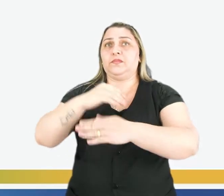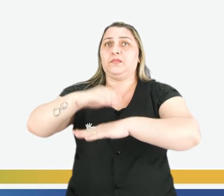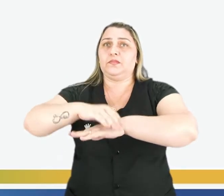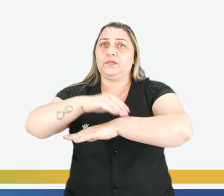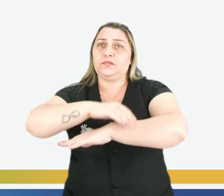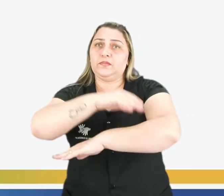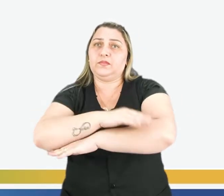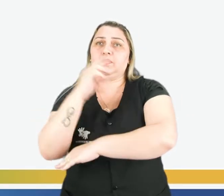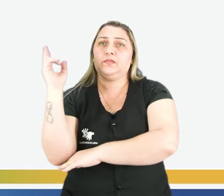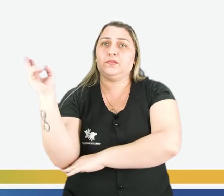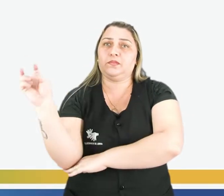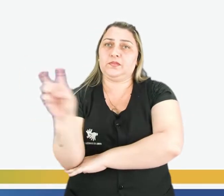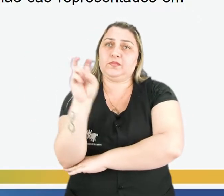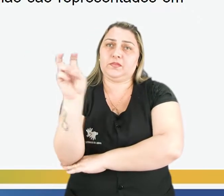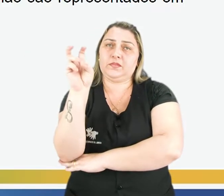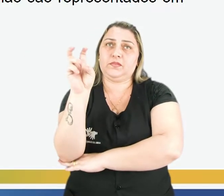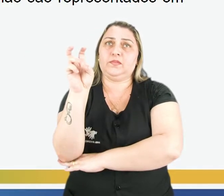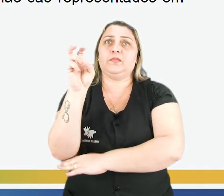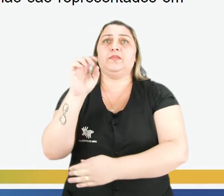e cobra.